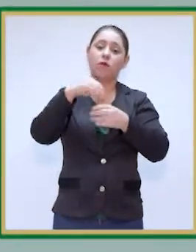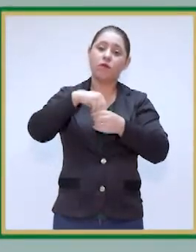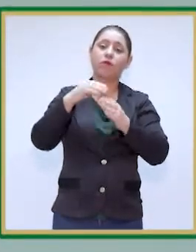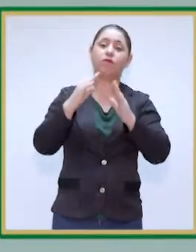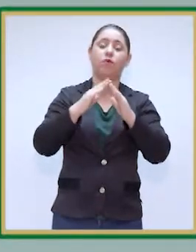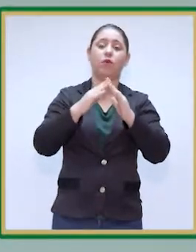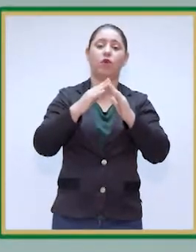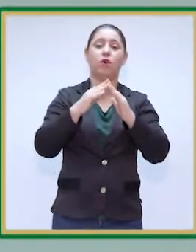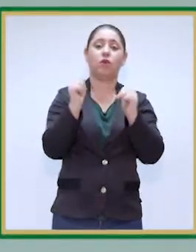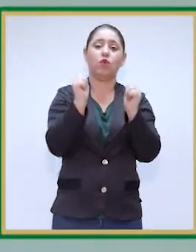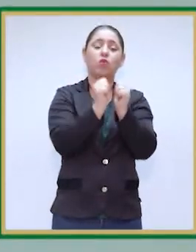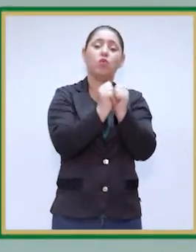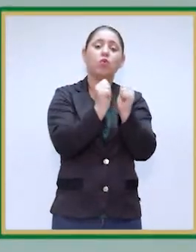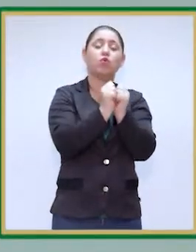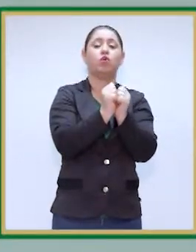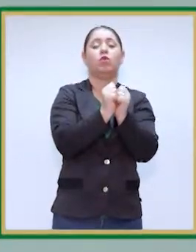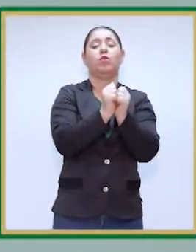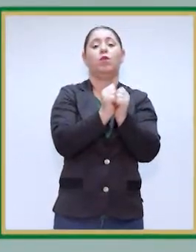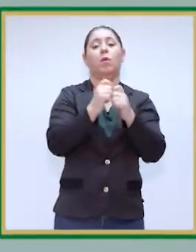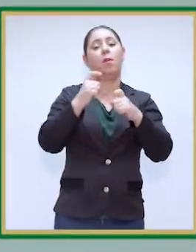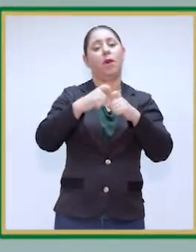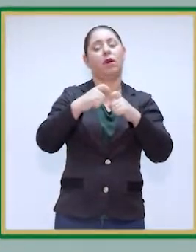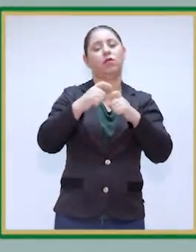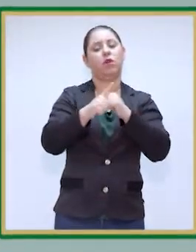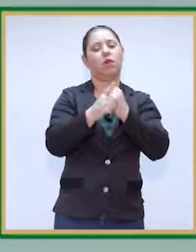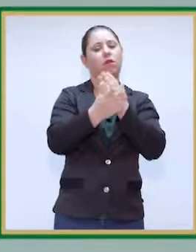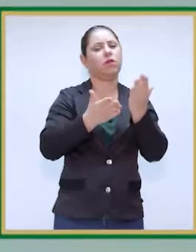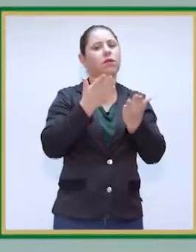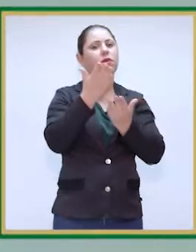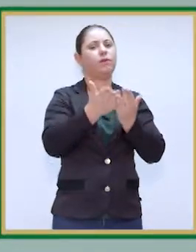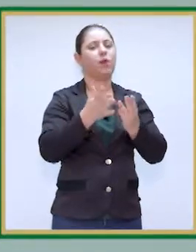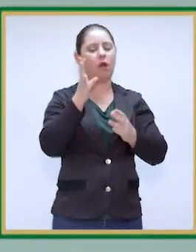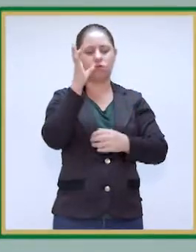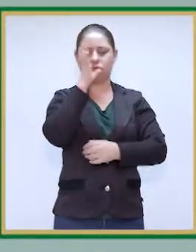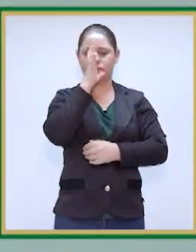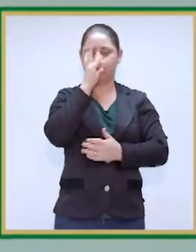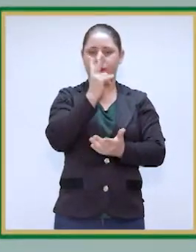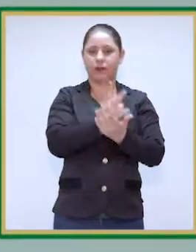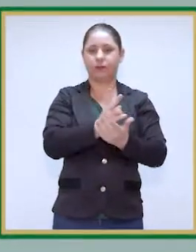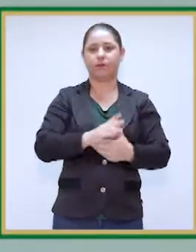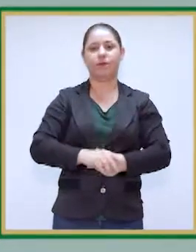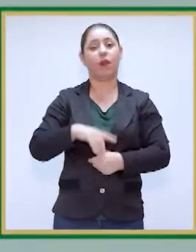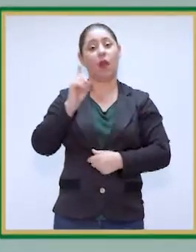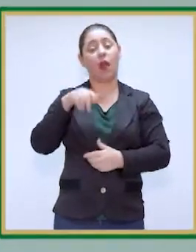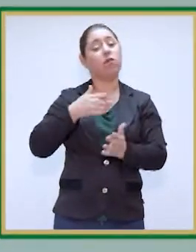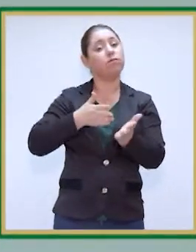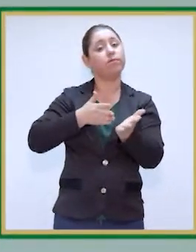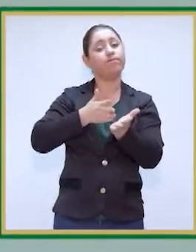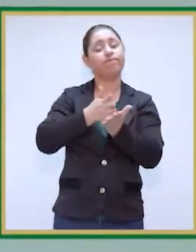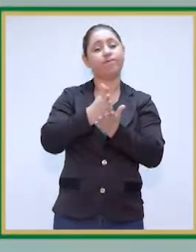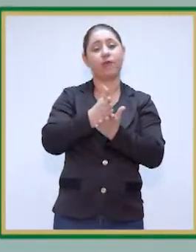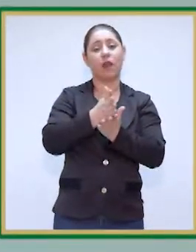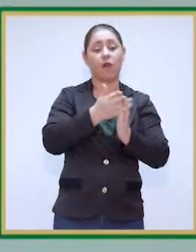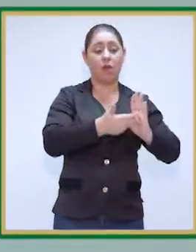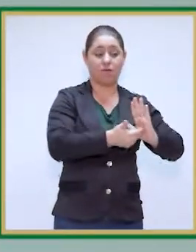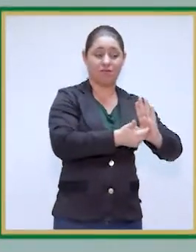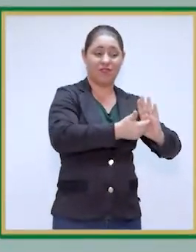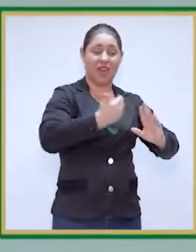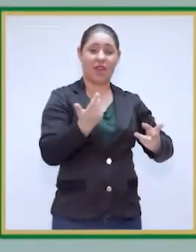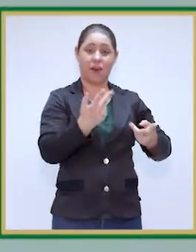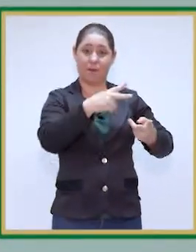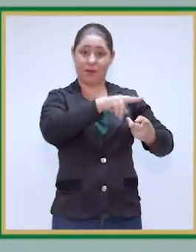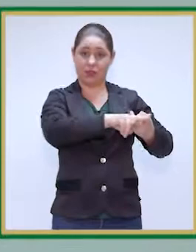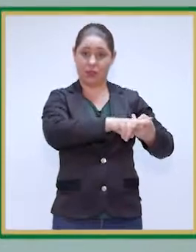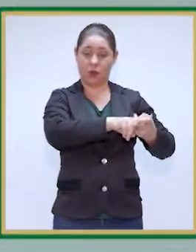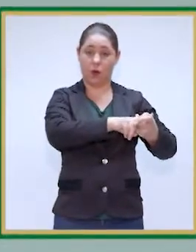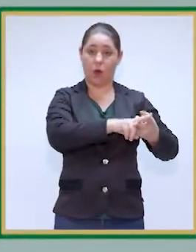residem com uma equipe médica e de atenção social acompanhando. Então, esse é mais ou menos o caminho. Então, ela vai sair do ambiente